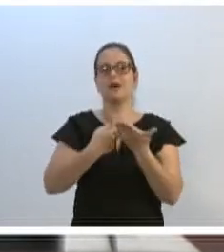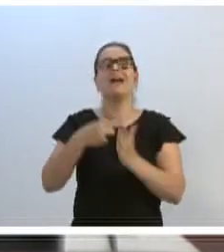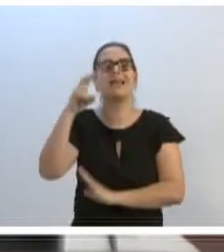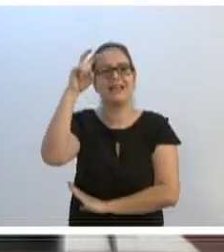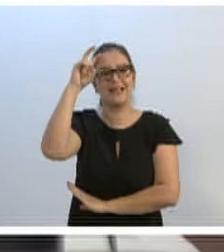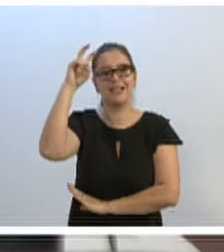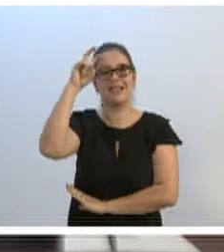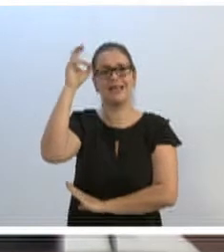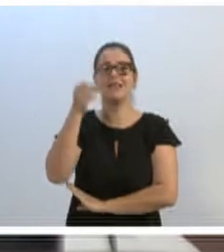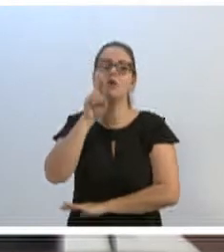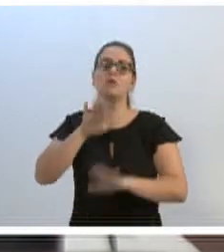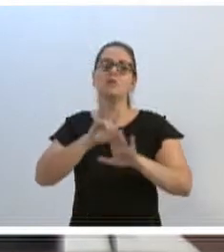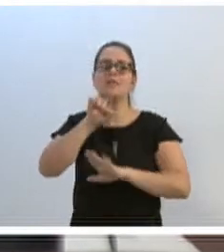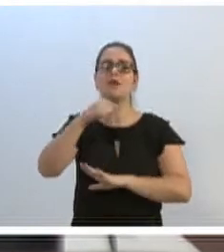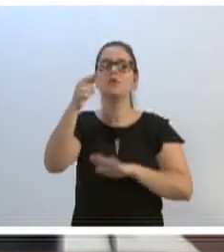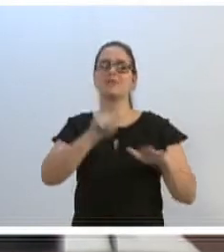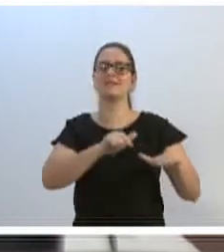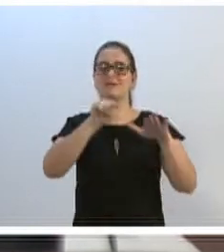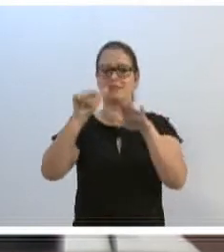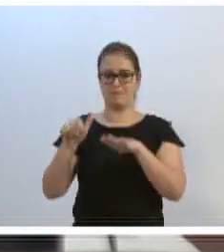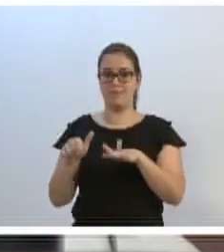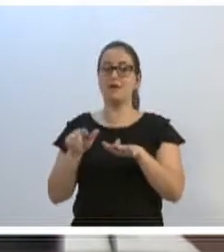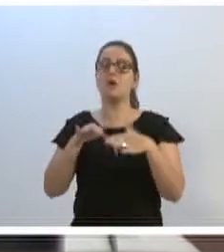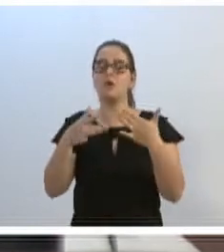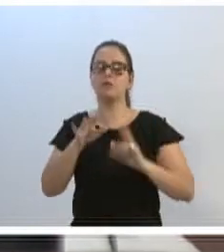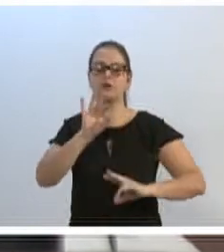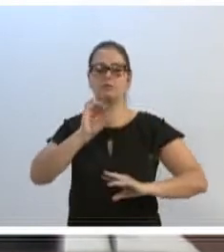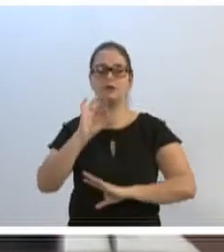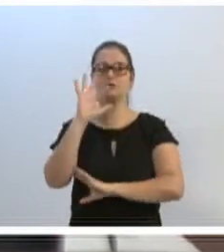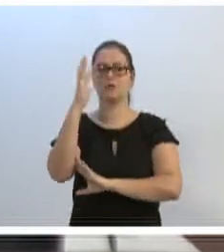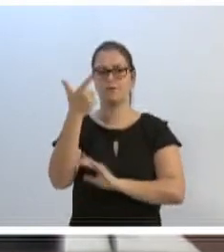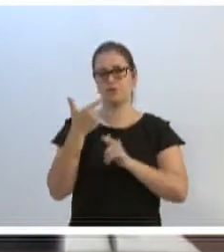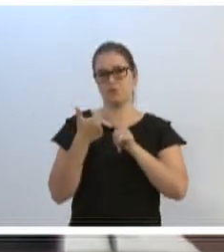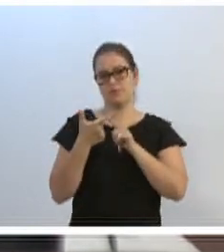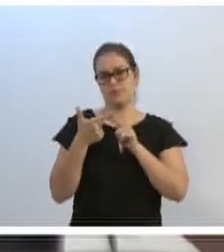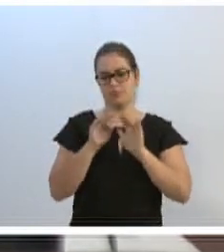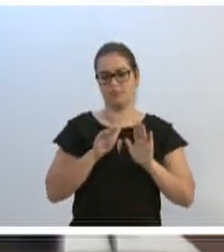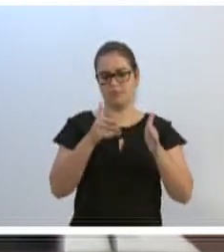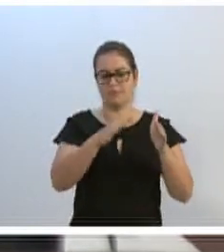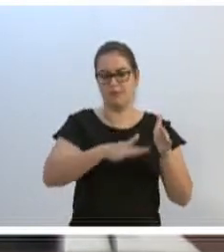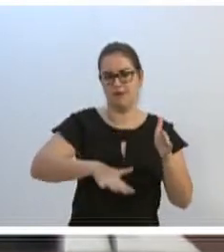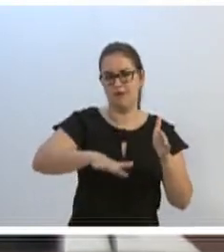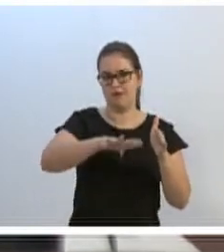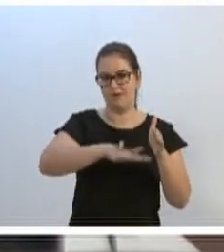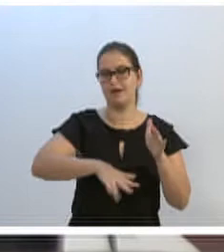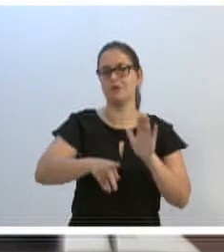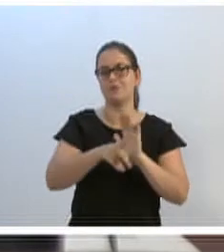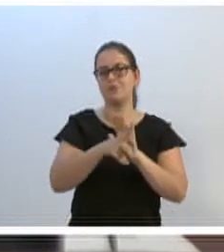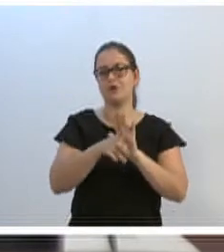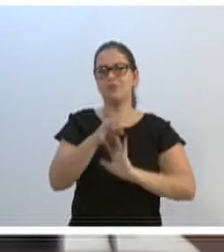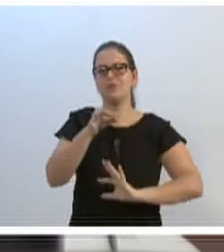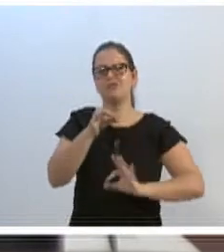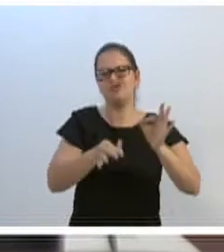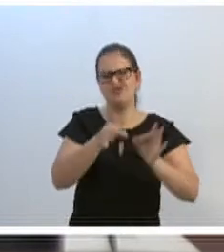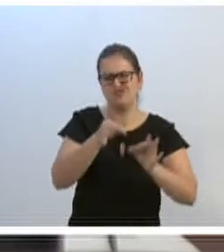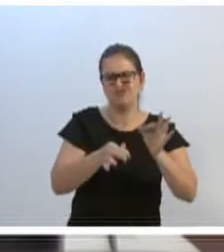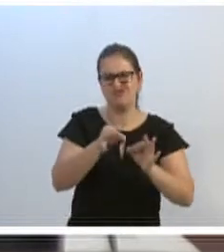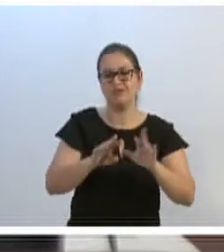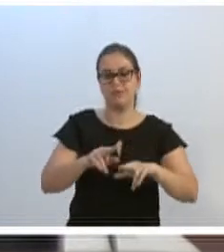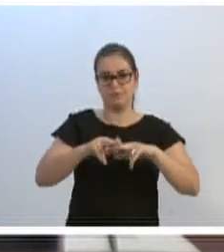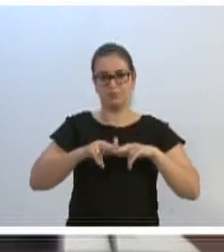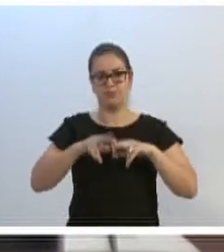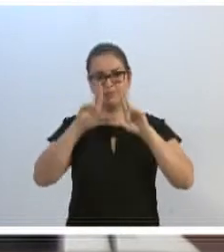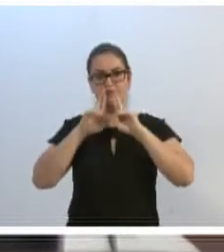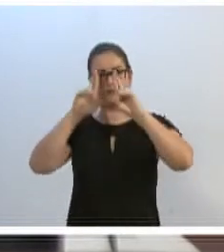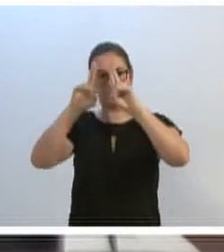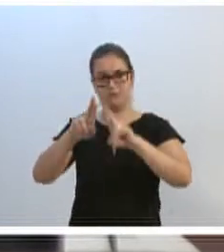ou quem sabe a próxima semana, quando for solucionado o que diz respeito àquela parte jurídica. Para tanto, e em